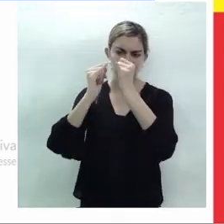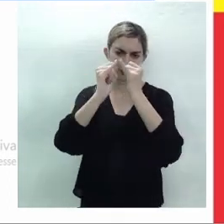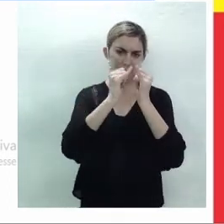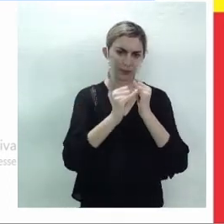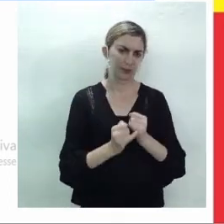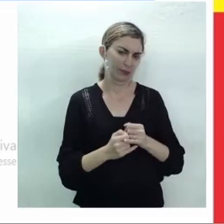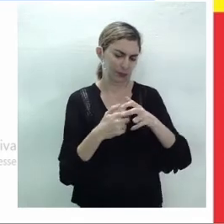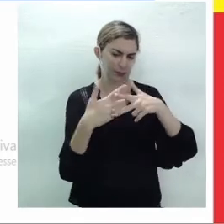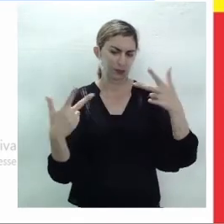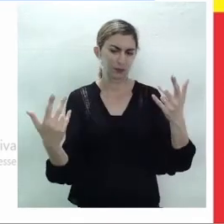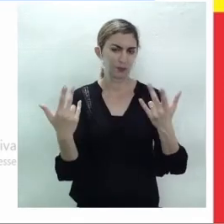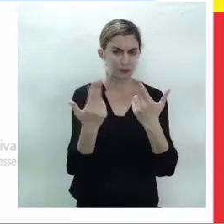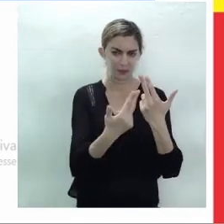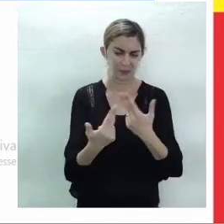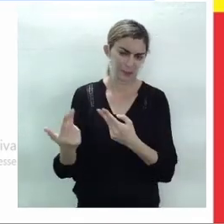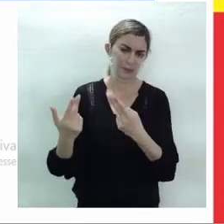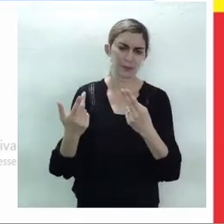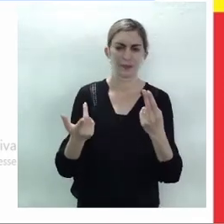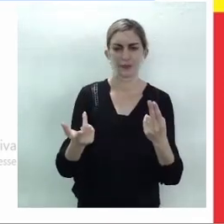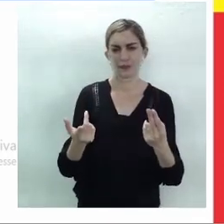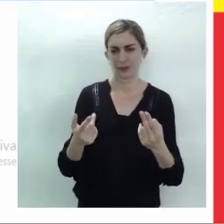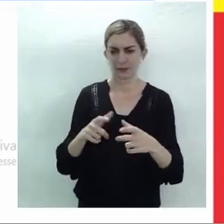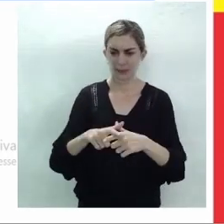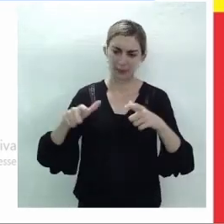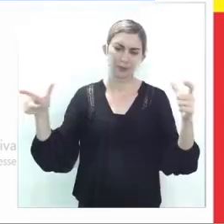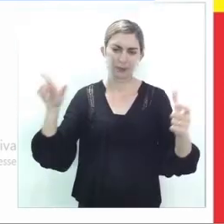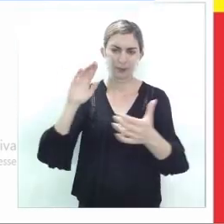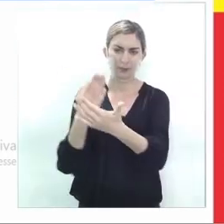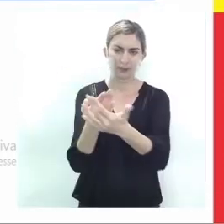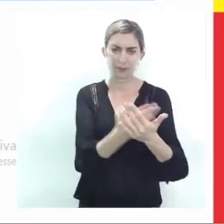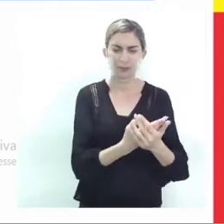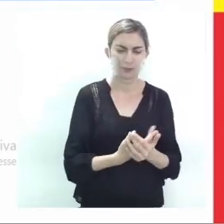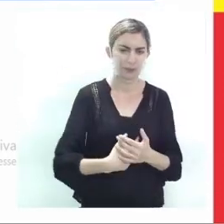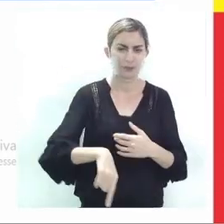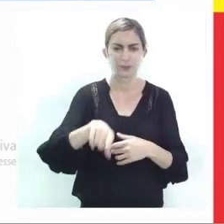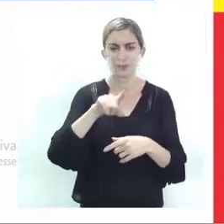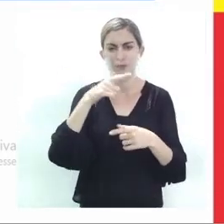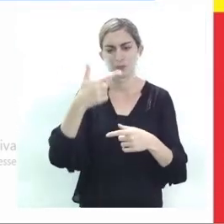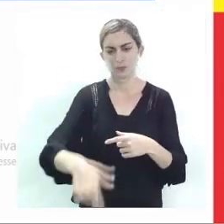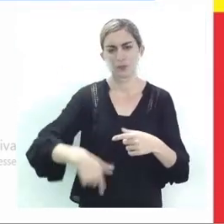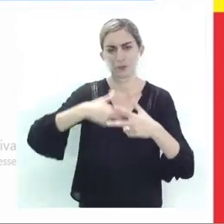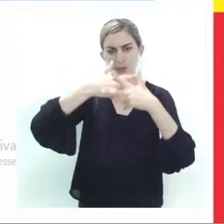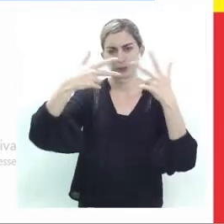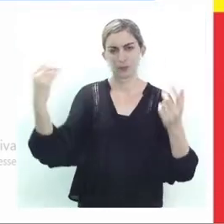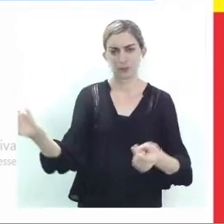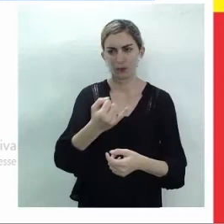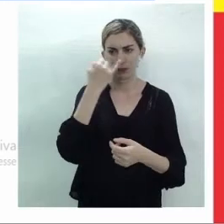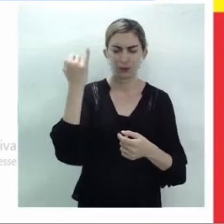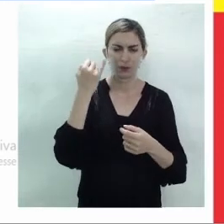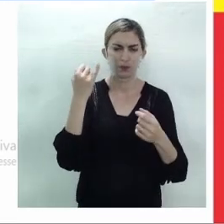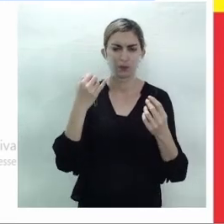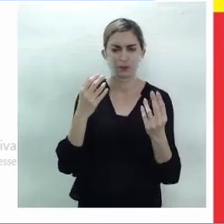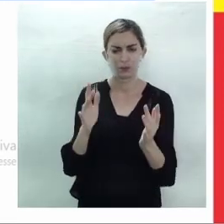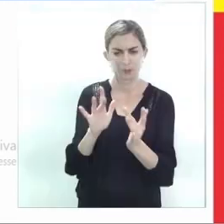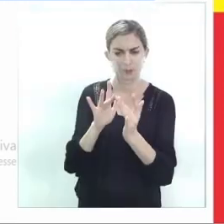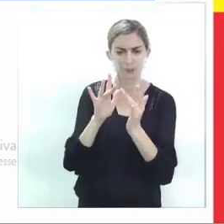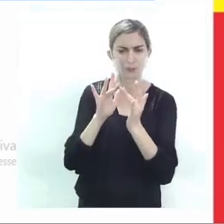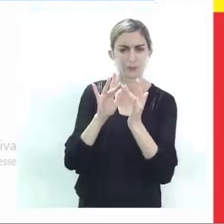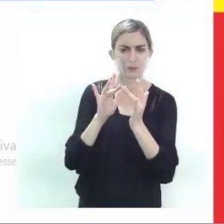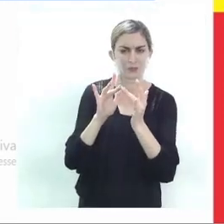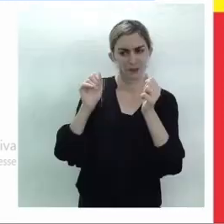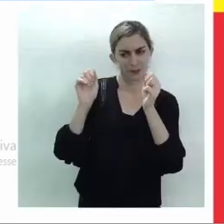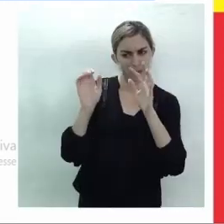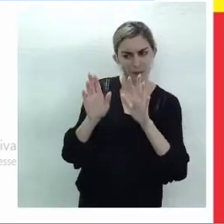semelhanças, certo? Então vamos ver, entre a maioria das crenças. Uma outra coisa importante é um contato amistoso, olha a